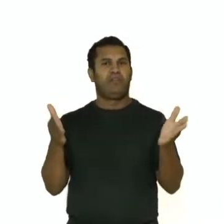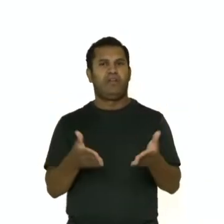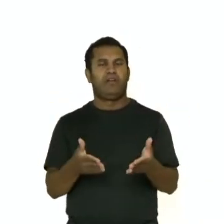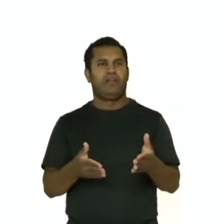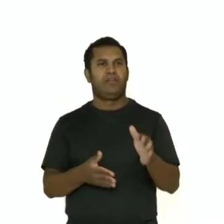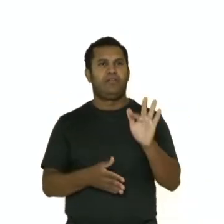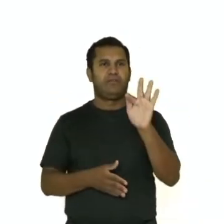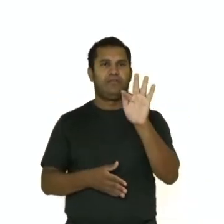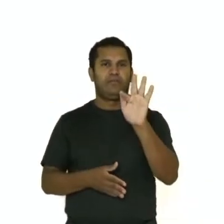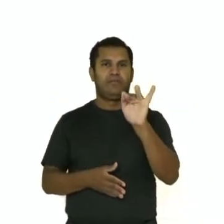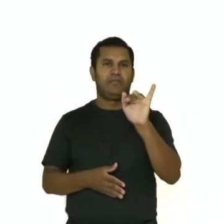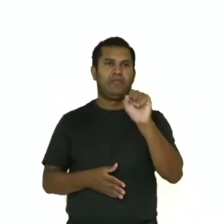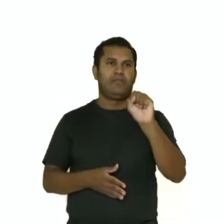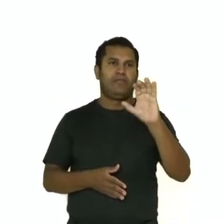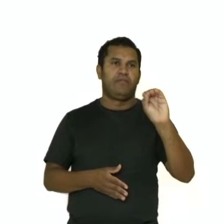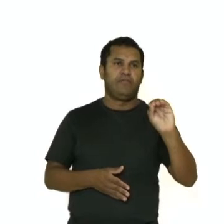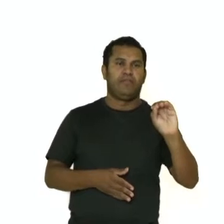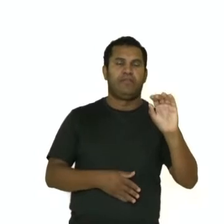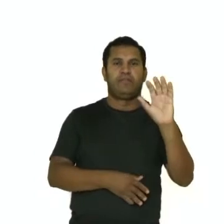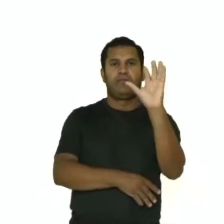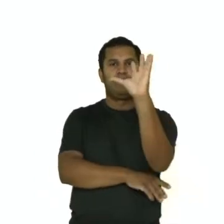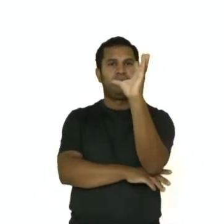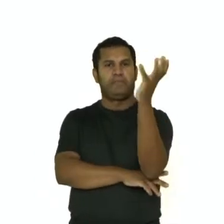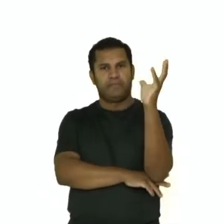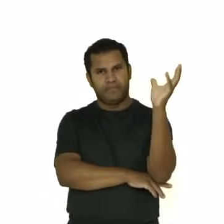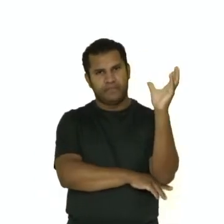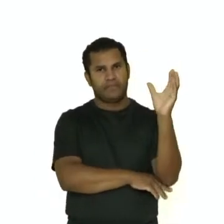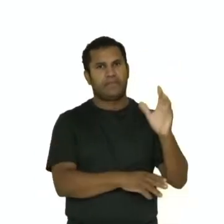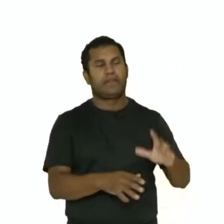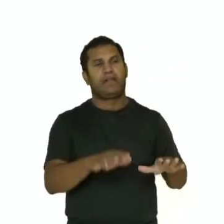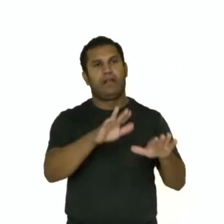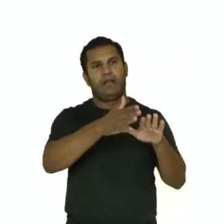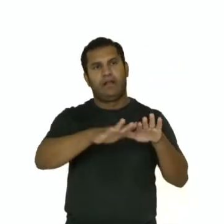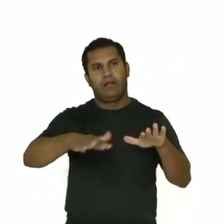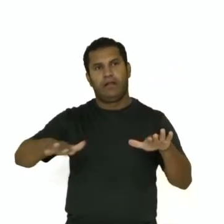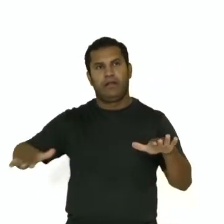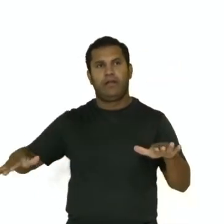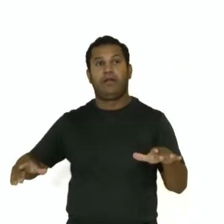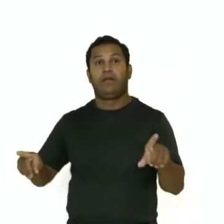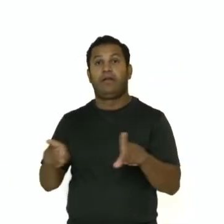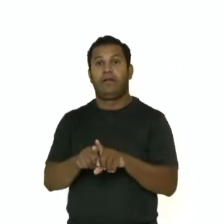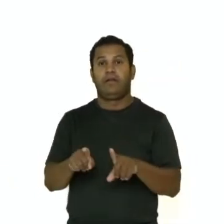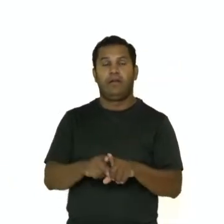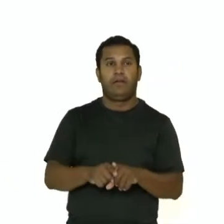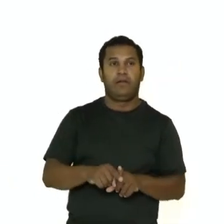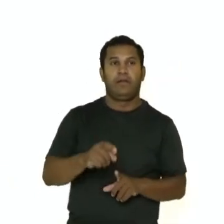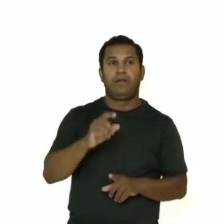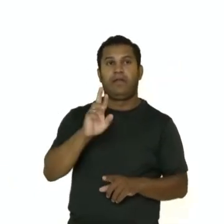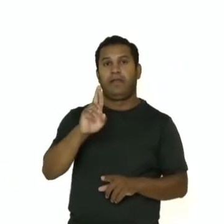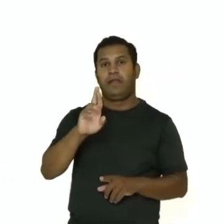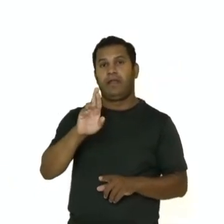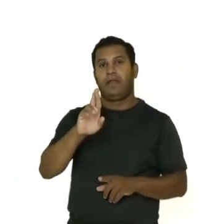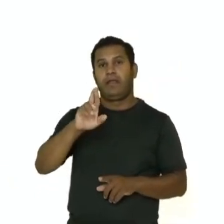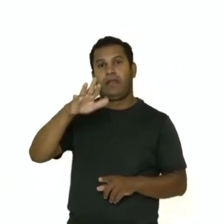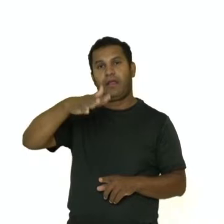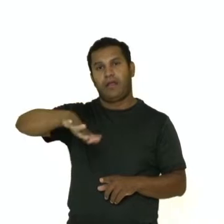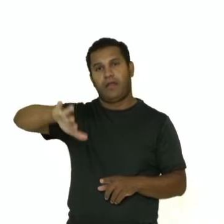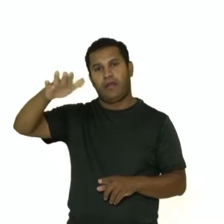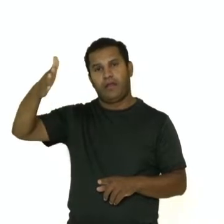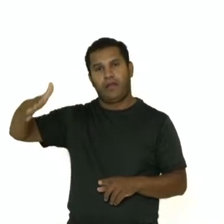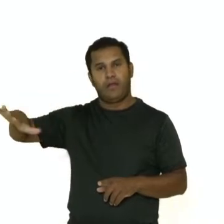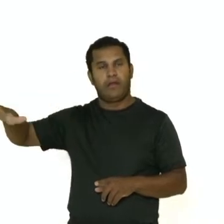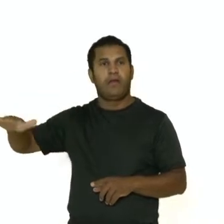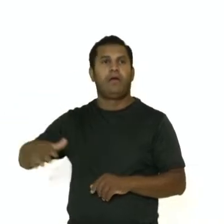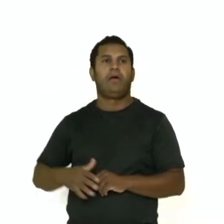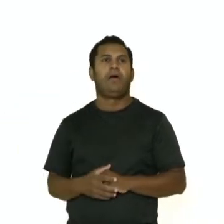e relevo, critérios naturais que estabeleceram essa divisão. Então nós tínhamos ali, por exemplo, a divisão